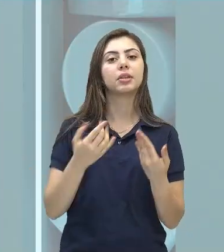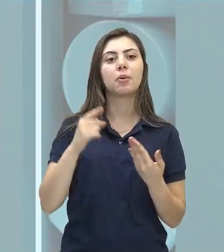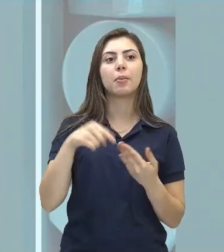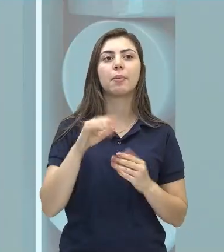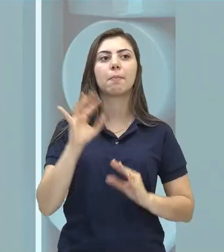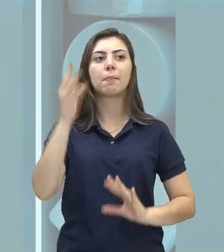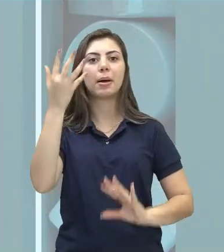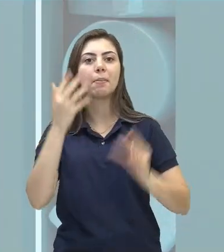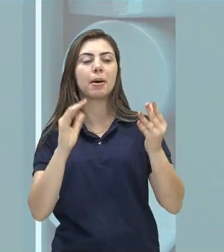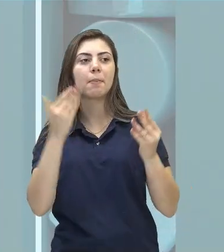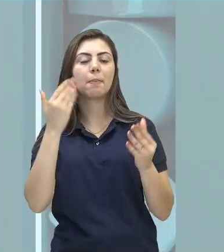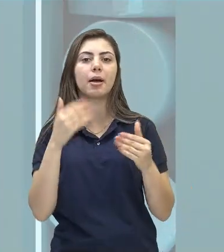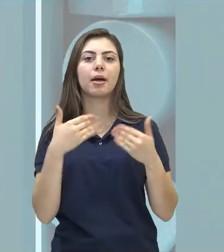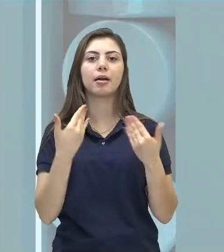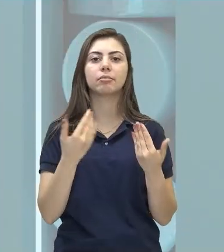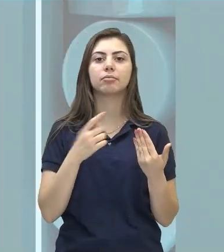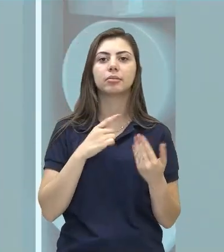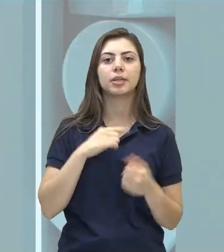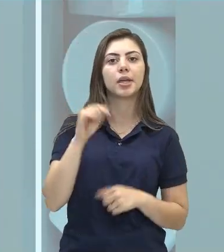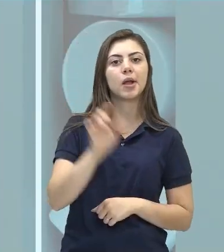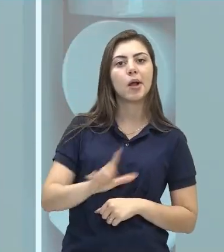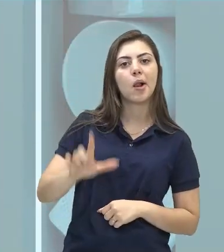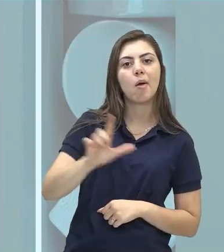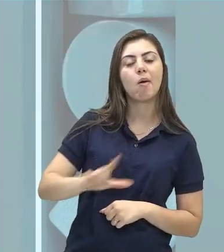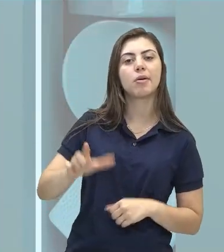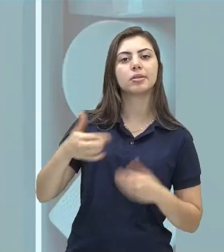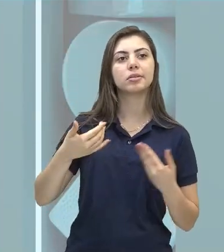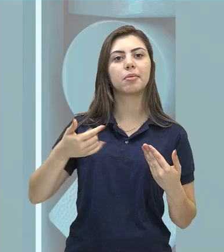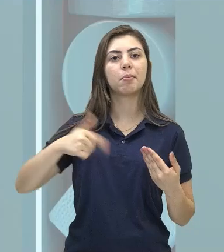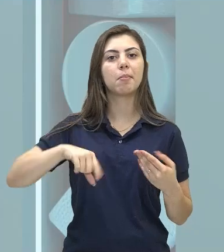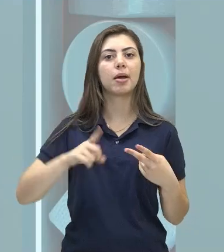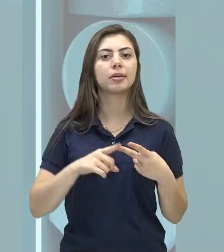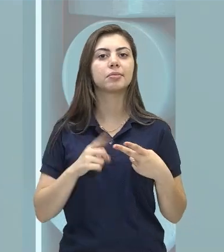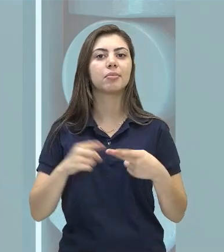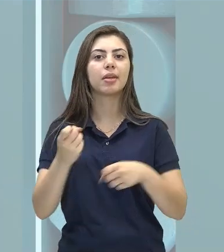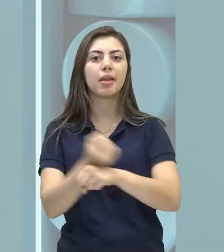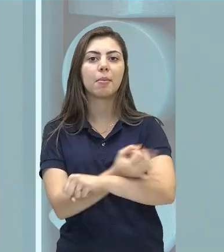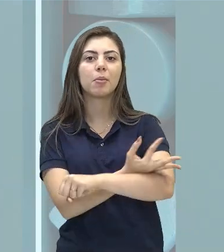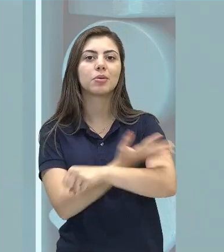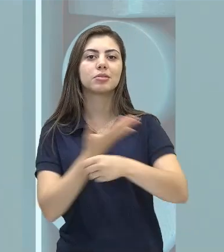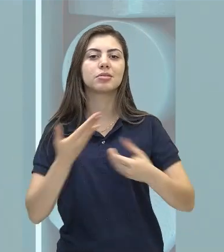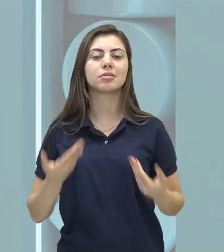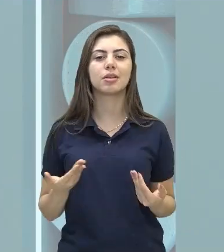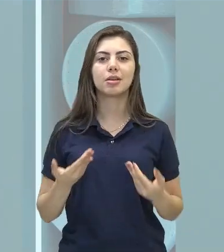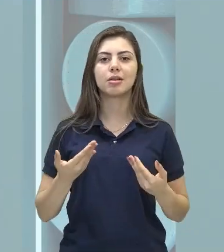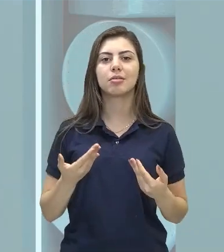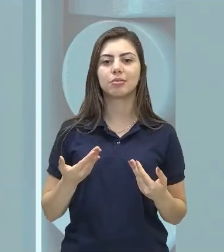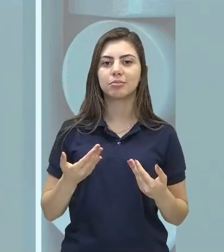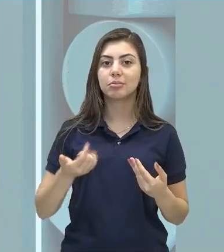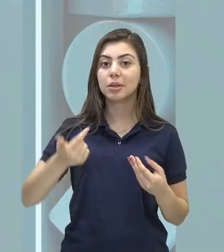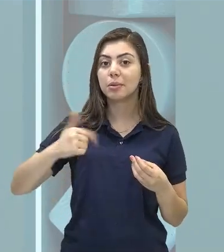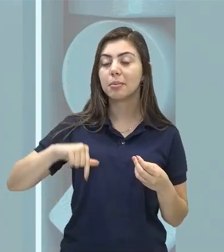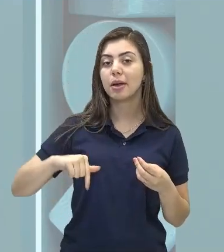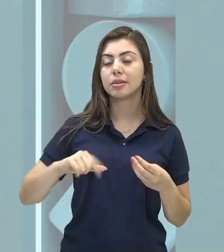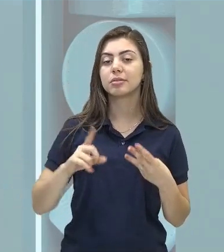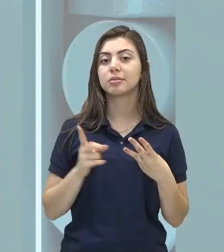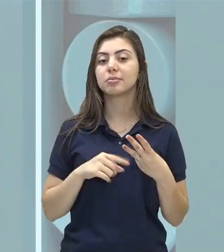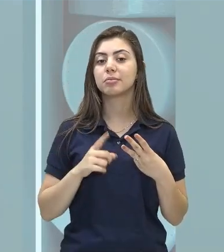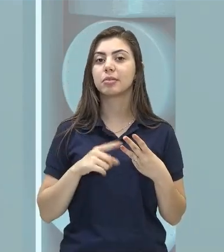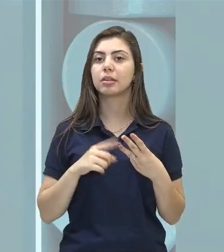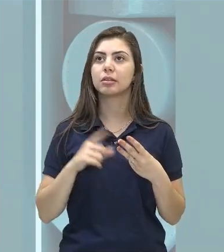dos argumentos racionais, utilizando-se da emoção, da afetividade, ou dos